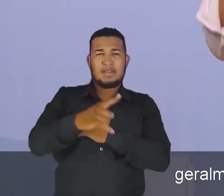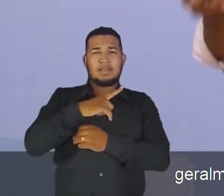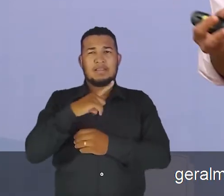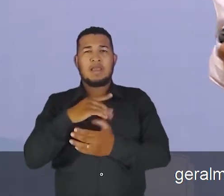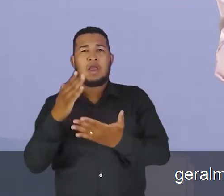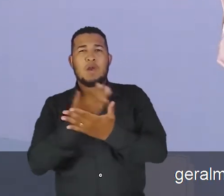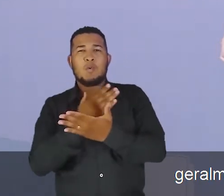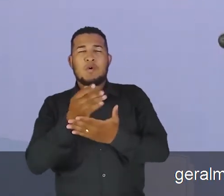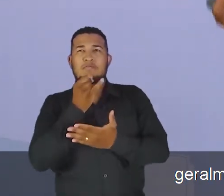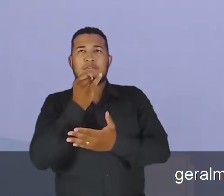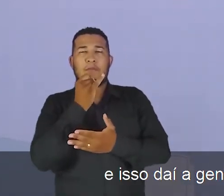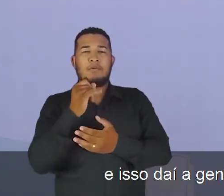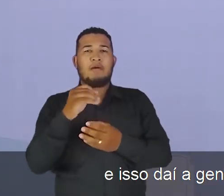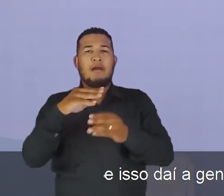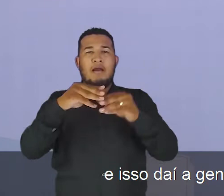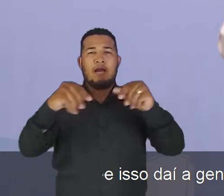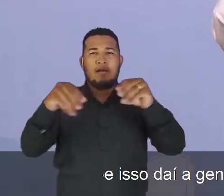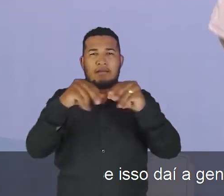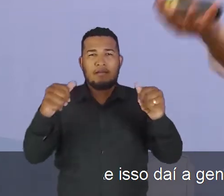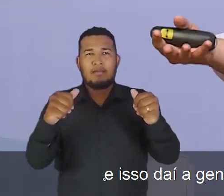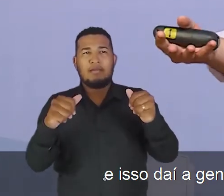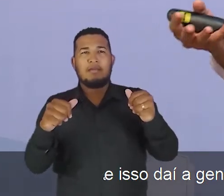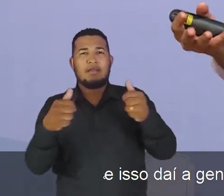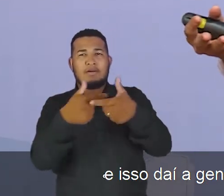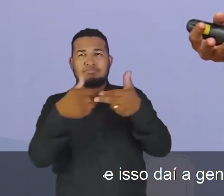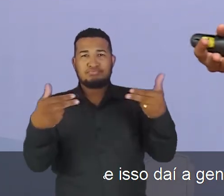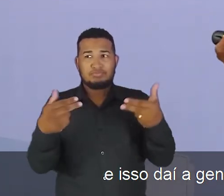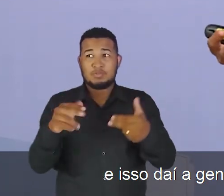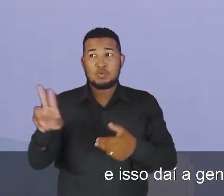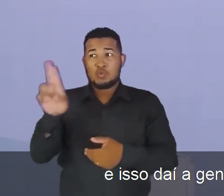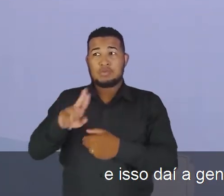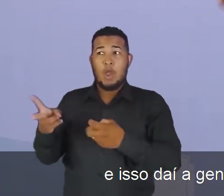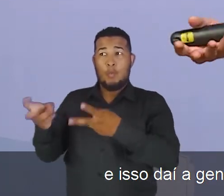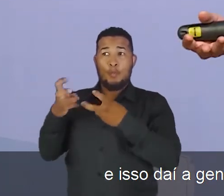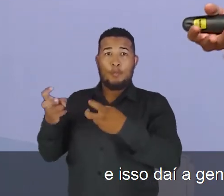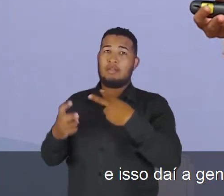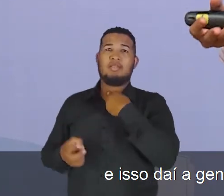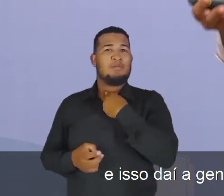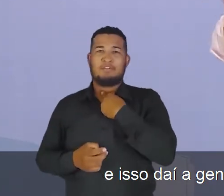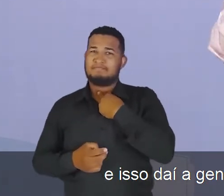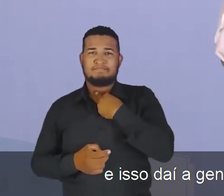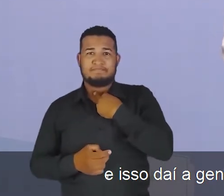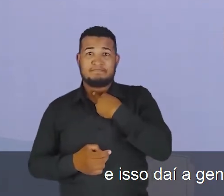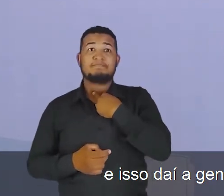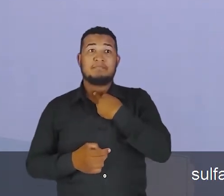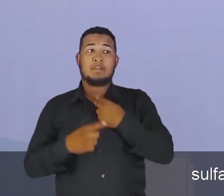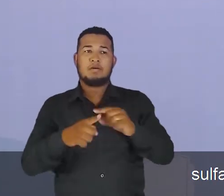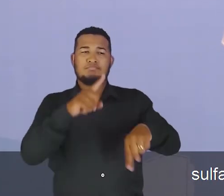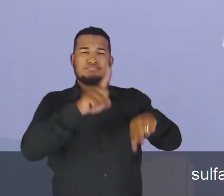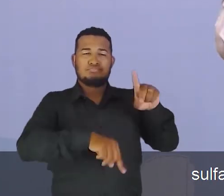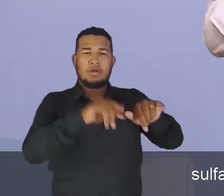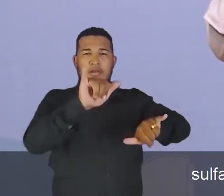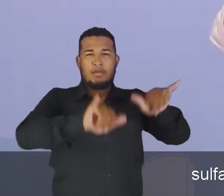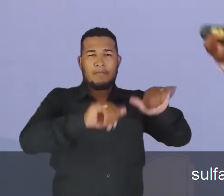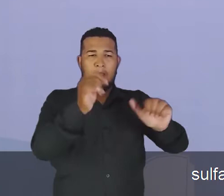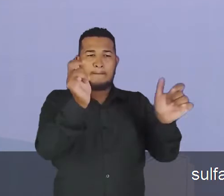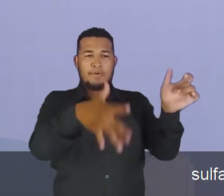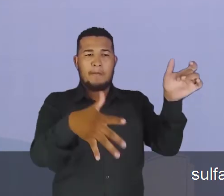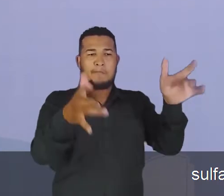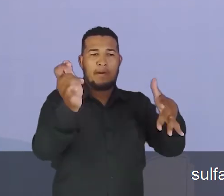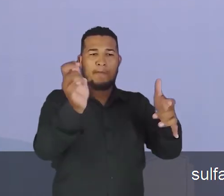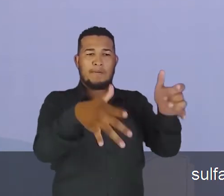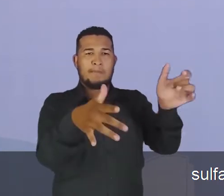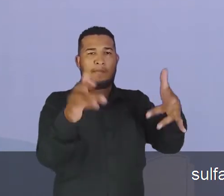de minerais, como areia, argila, e isso daí a gente não pode consumir na nossa água. Então, essas substâncias, o sulfato